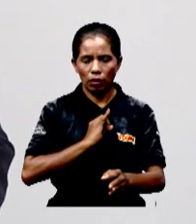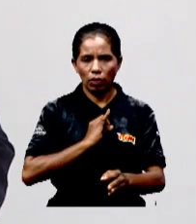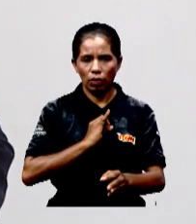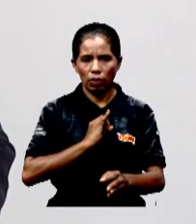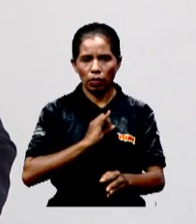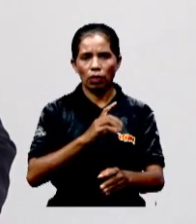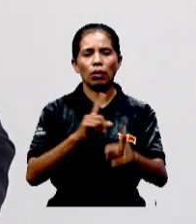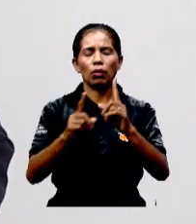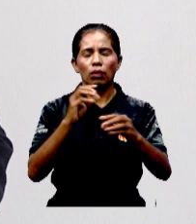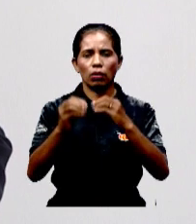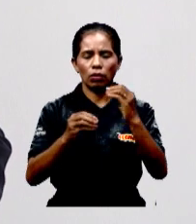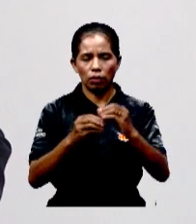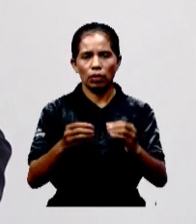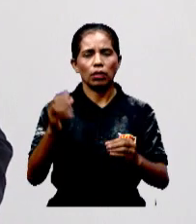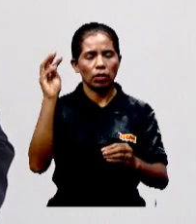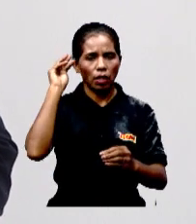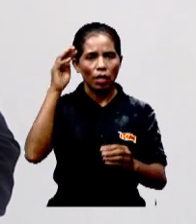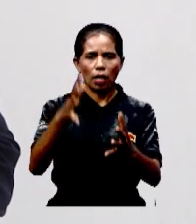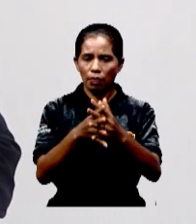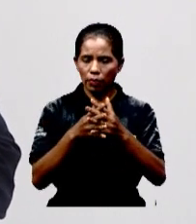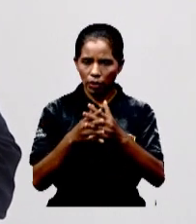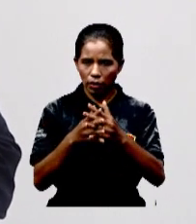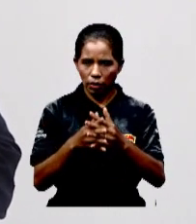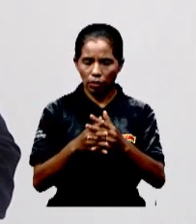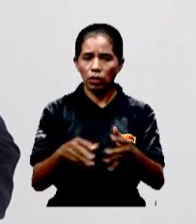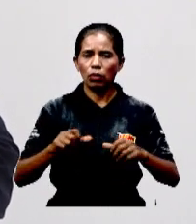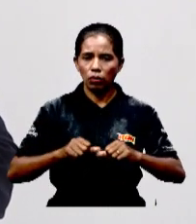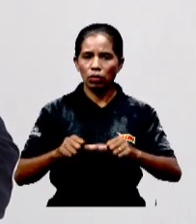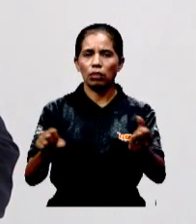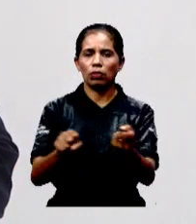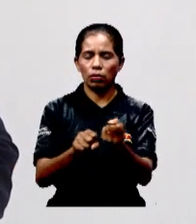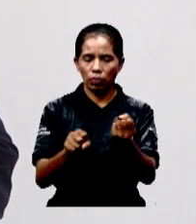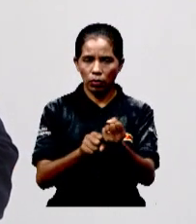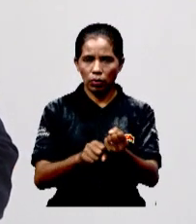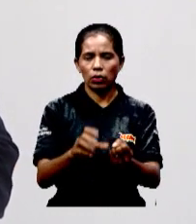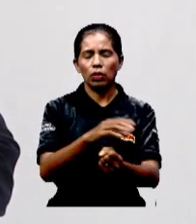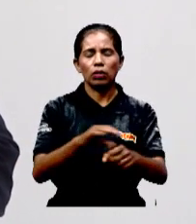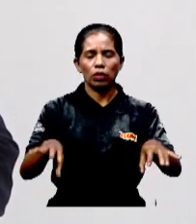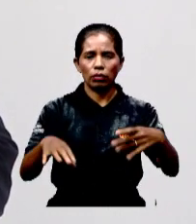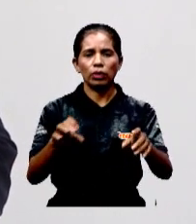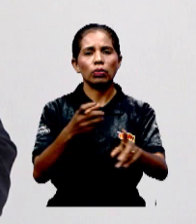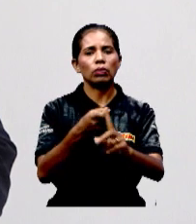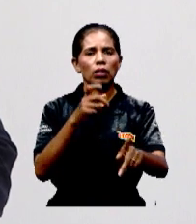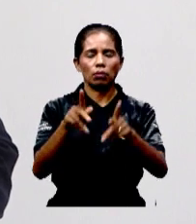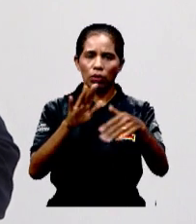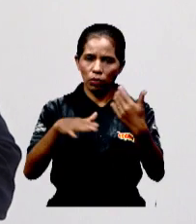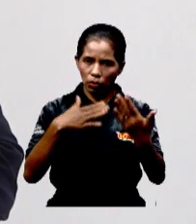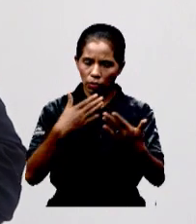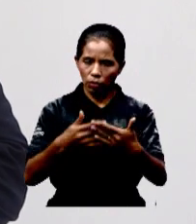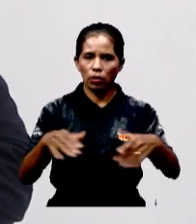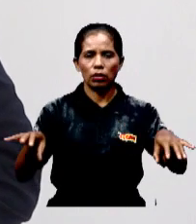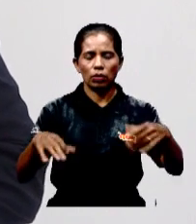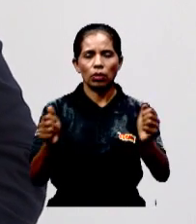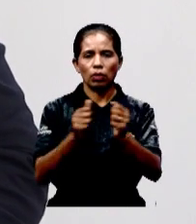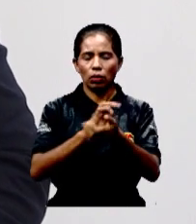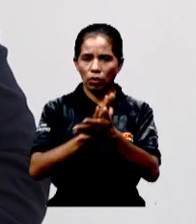A colega com o primeiro-ministro que está aqui nos Estados Unidos da América, se continua com apoio, esforços, é uma rota, né, o serviço votame,